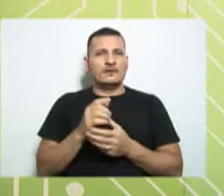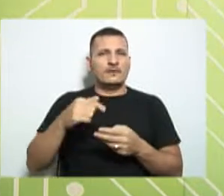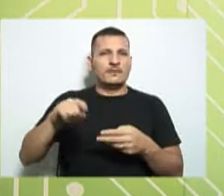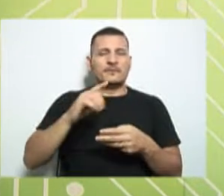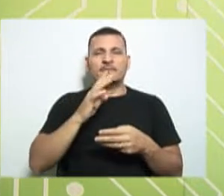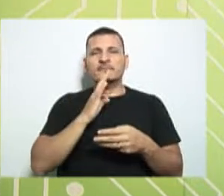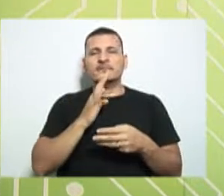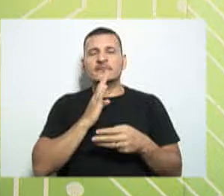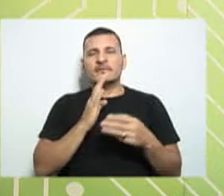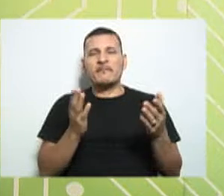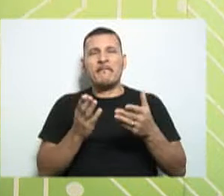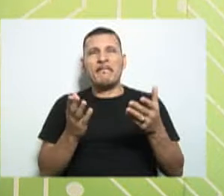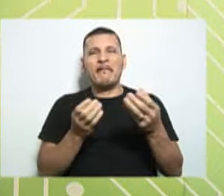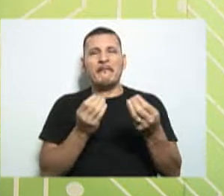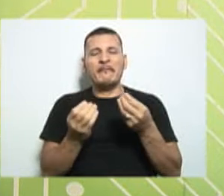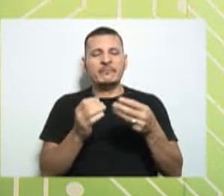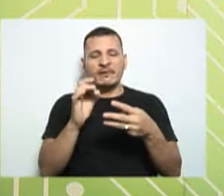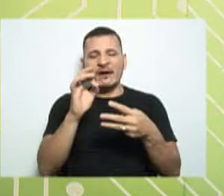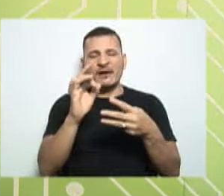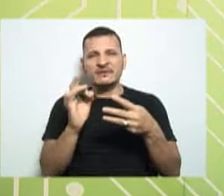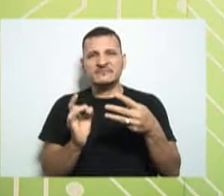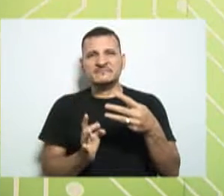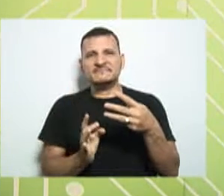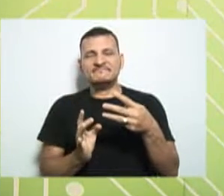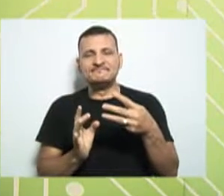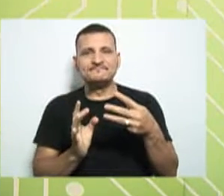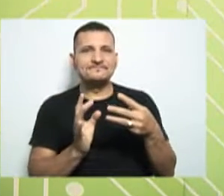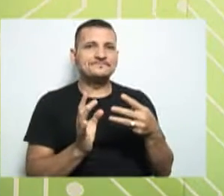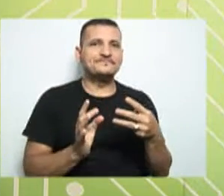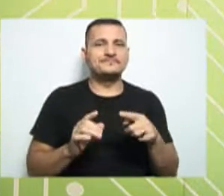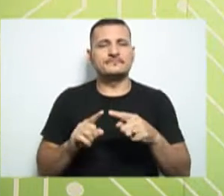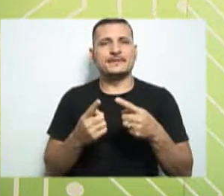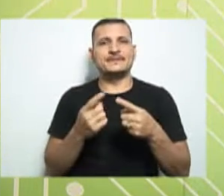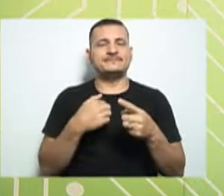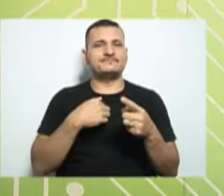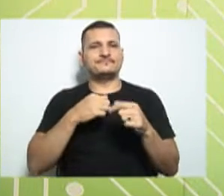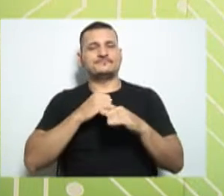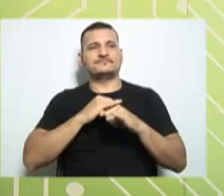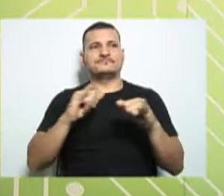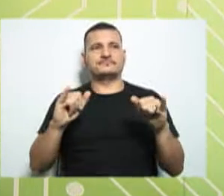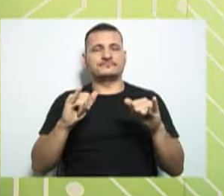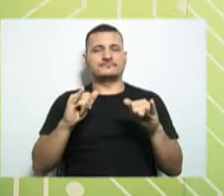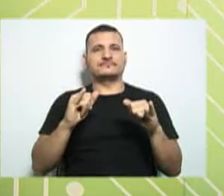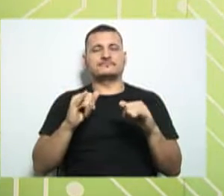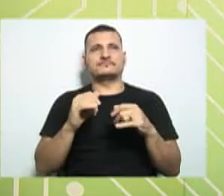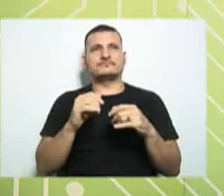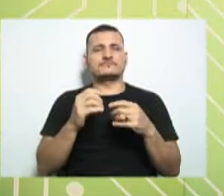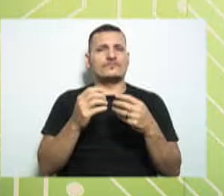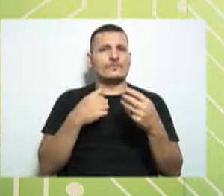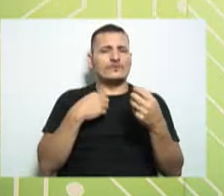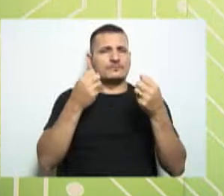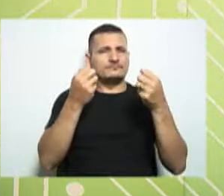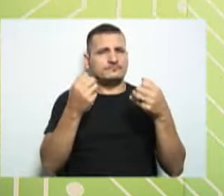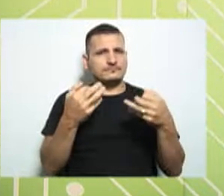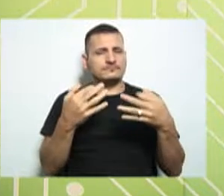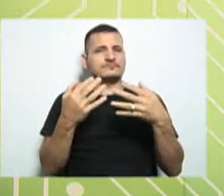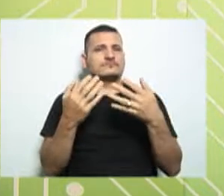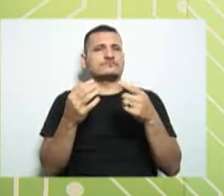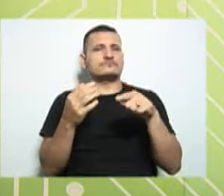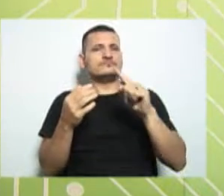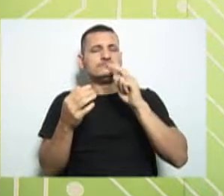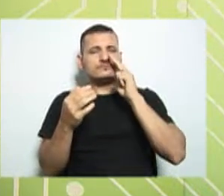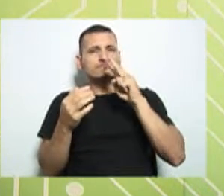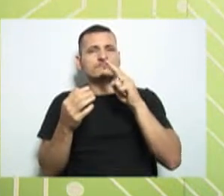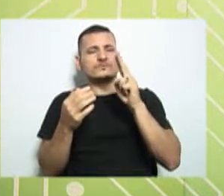conhecer agora como funciona cada um. Só que, de antemão, eu posso dizer para vocês que com as explicações vocês vão ver que é o que é utilizado no